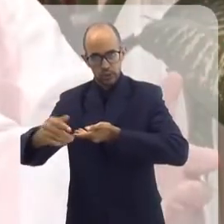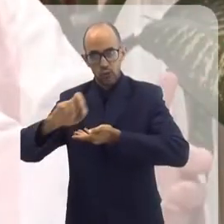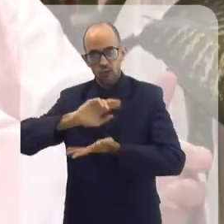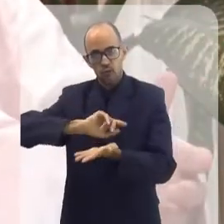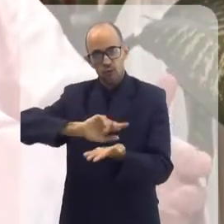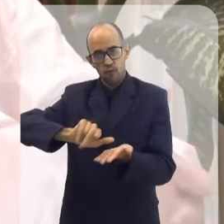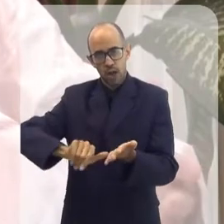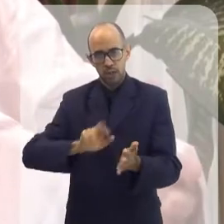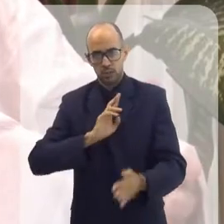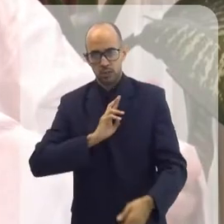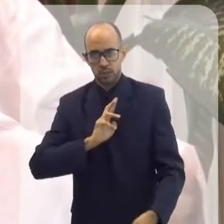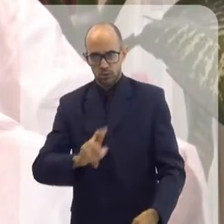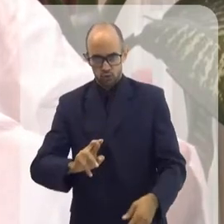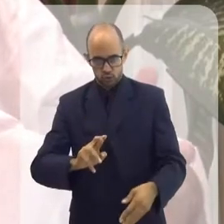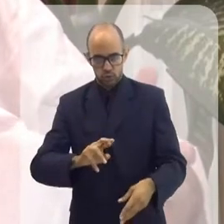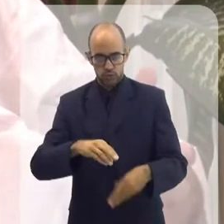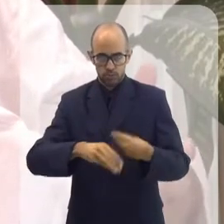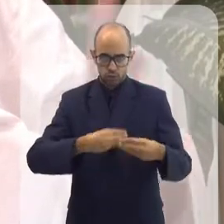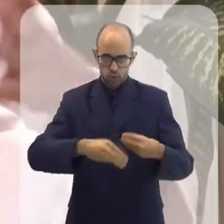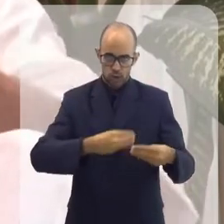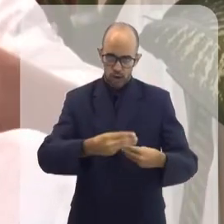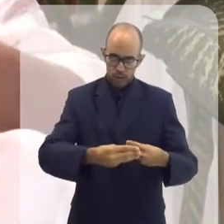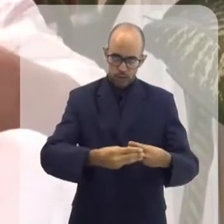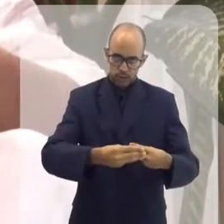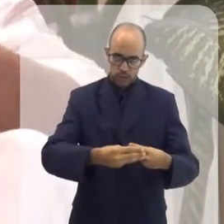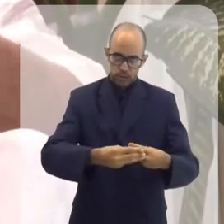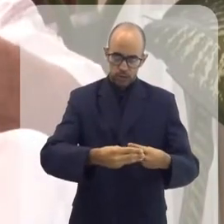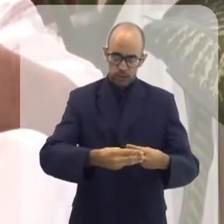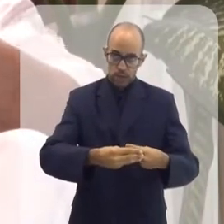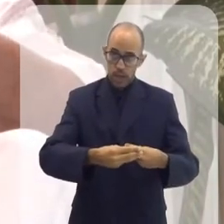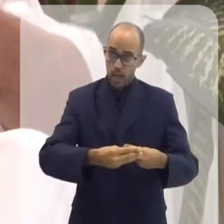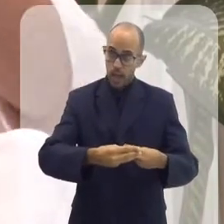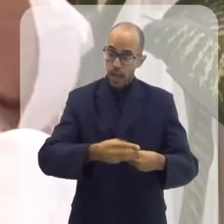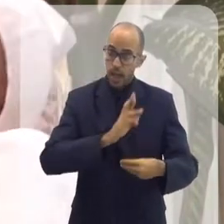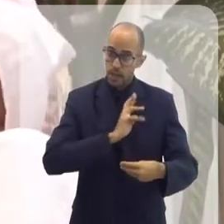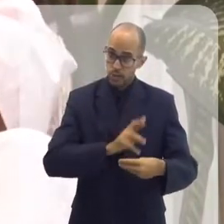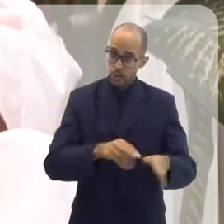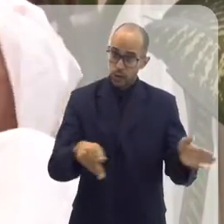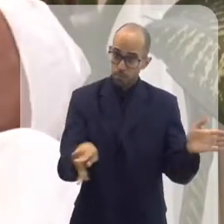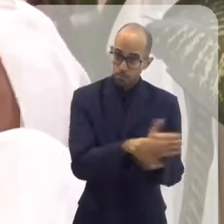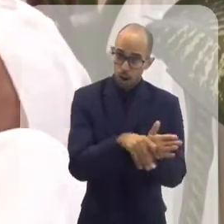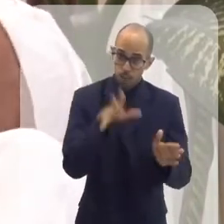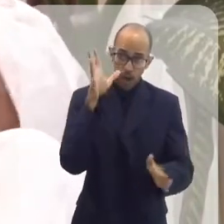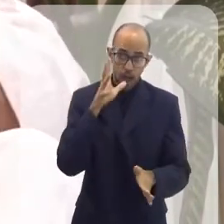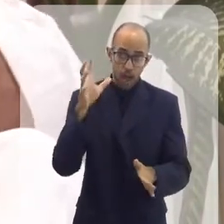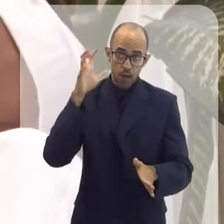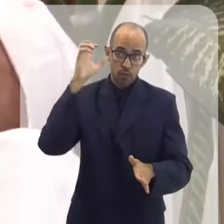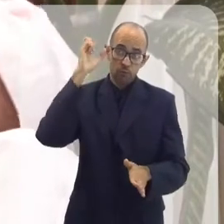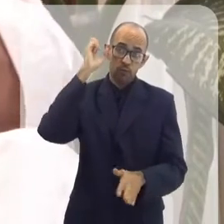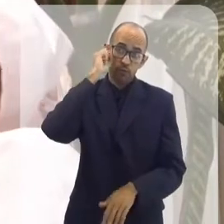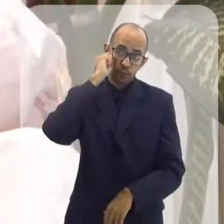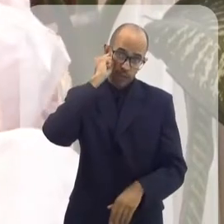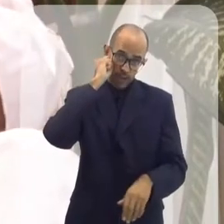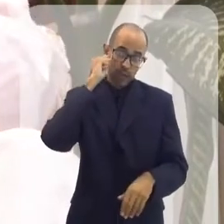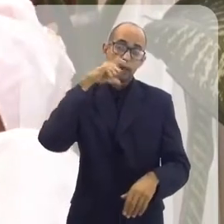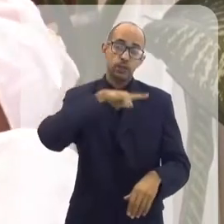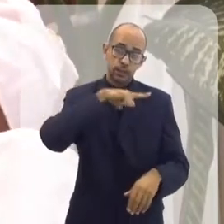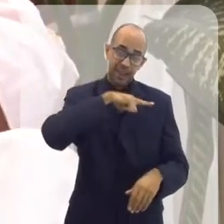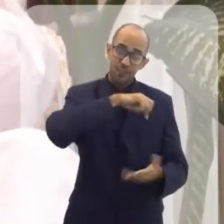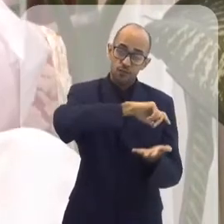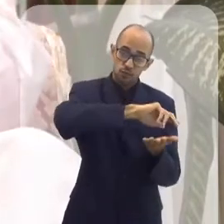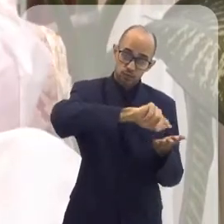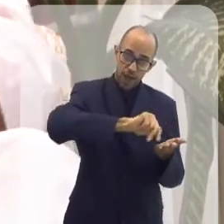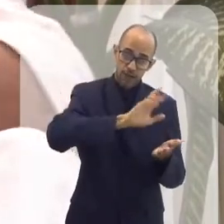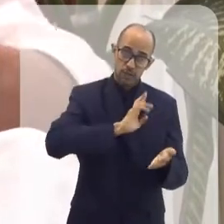sincrética na troca sincrética entre as religiões de Matriz africanas que deu uso uma troca entra